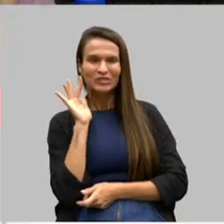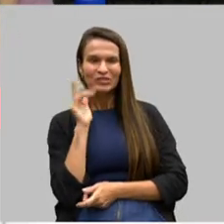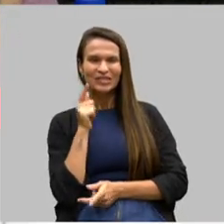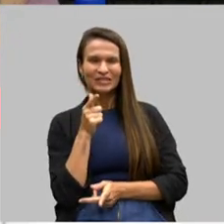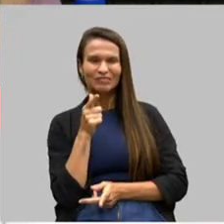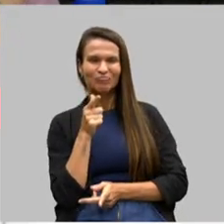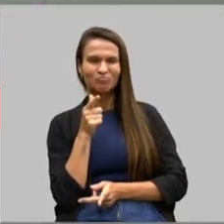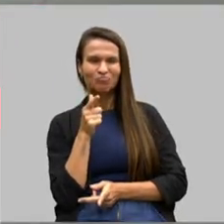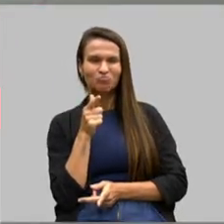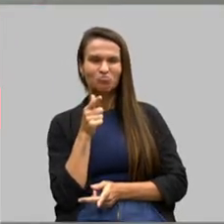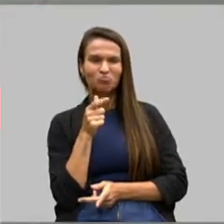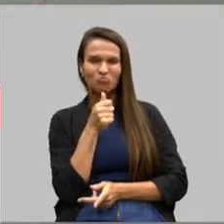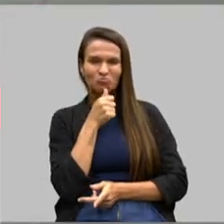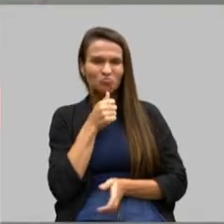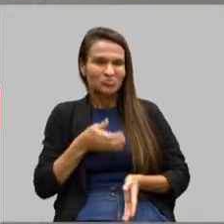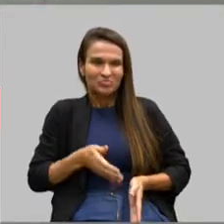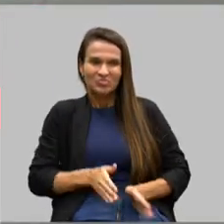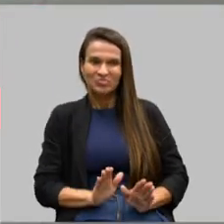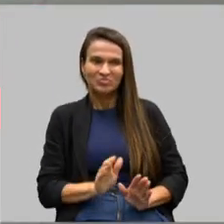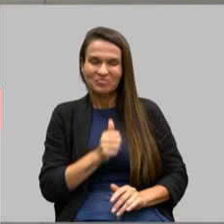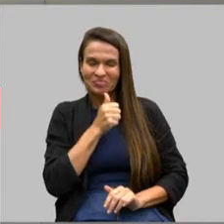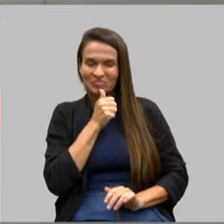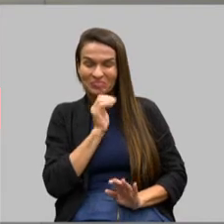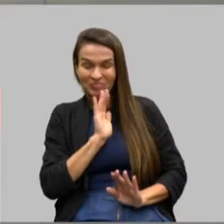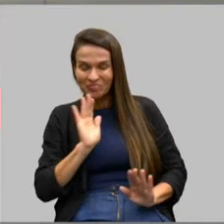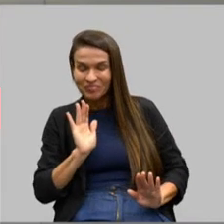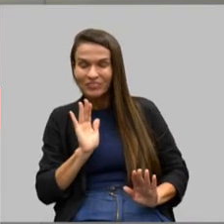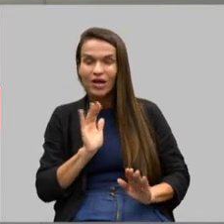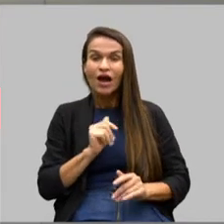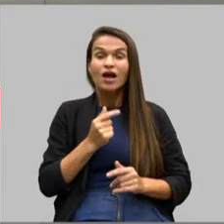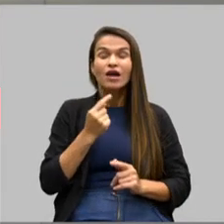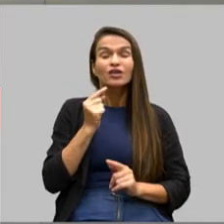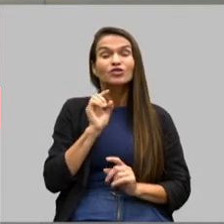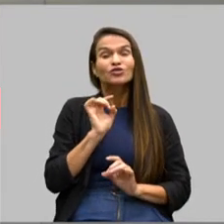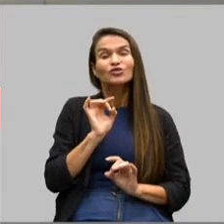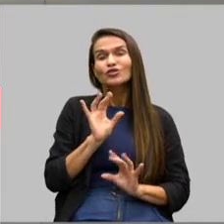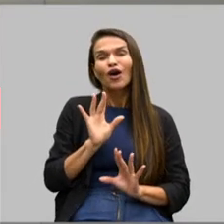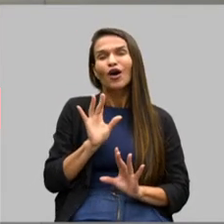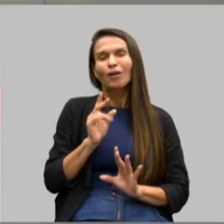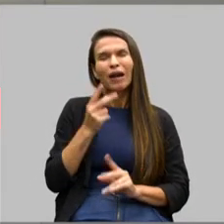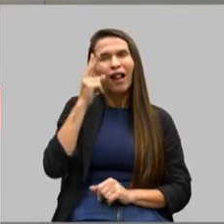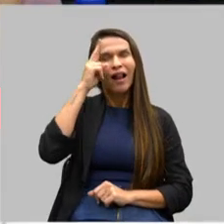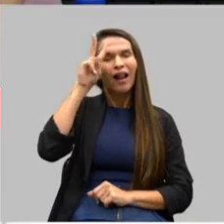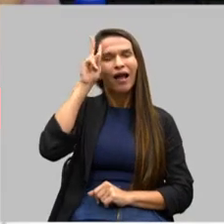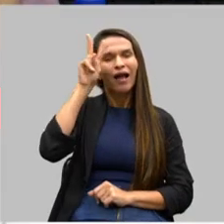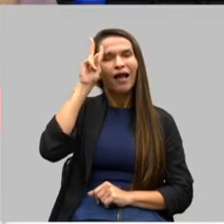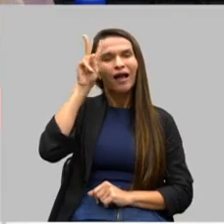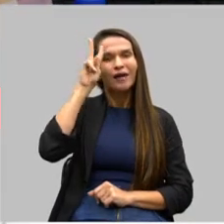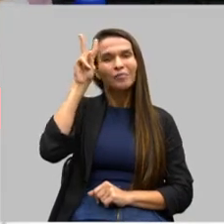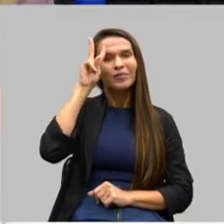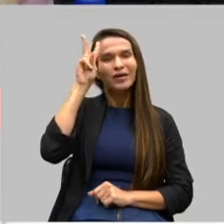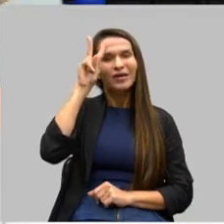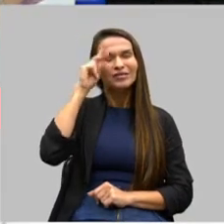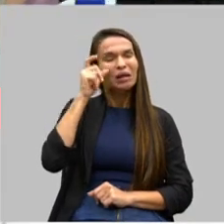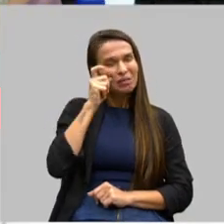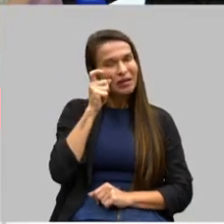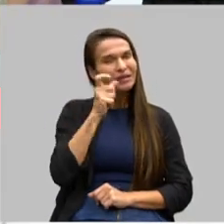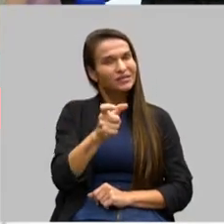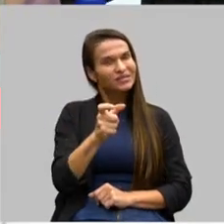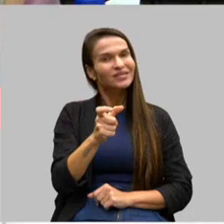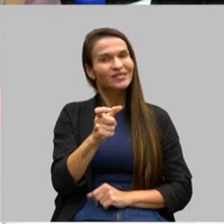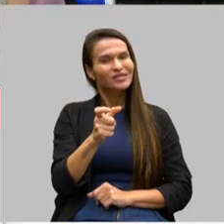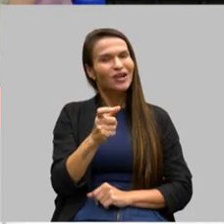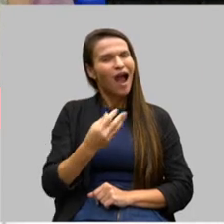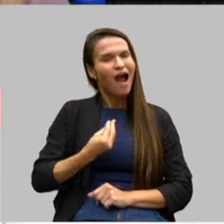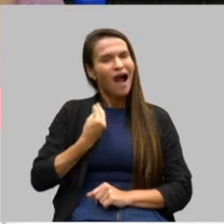projeto ainda. Mas só para recordações, interessante, né? Como que a vida